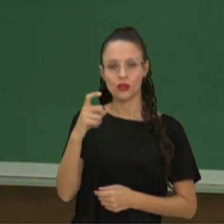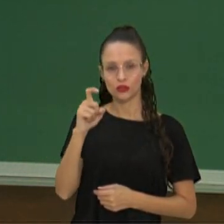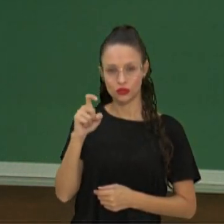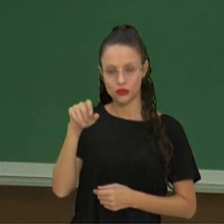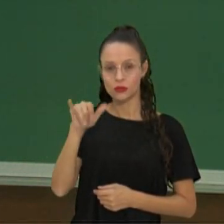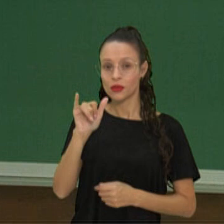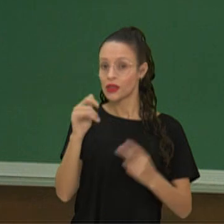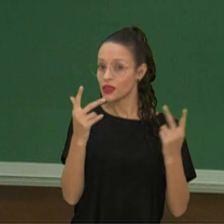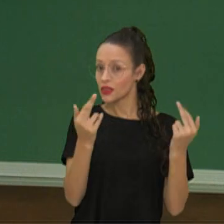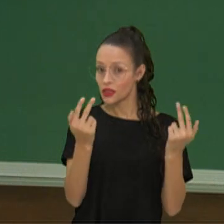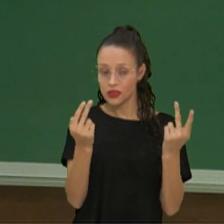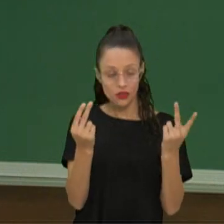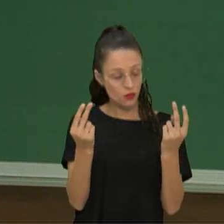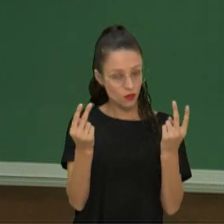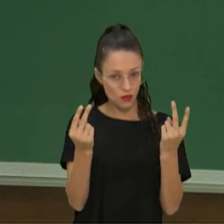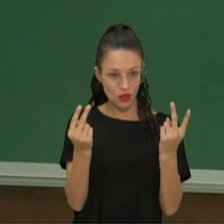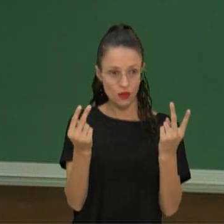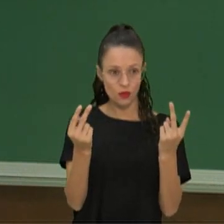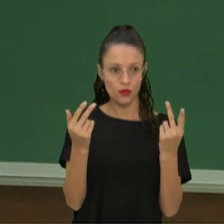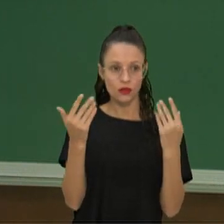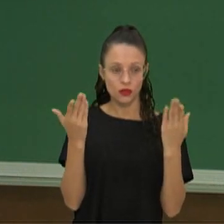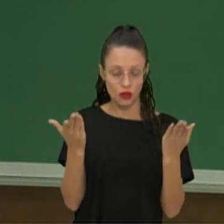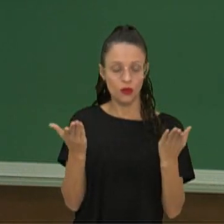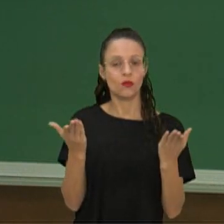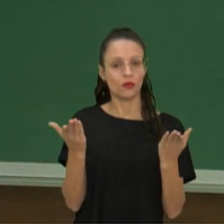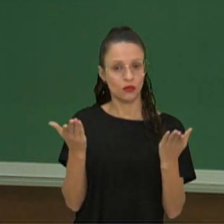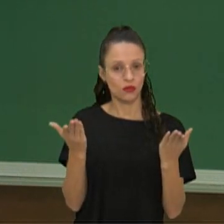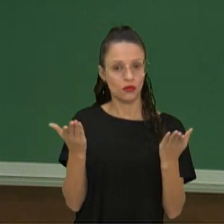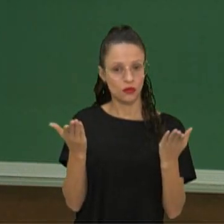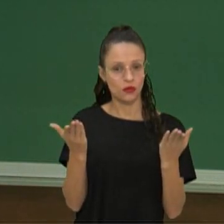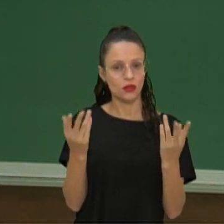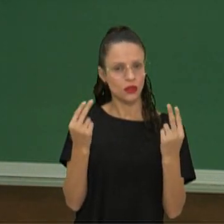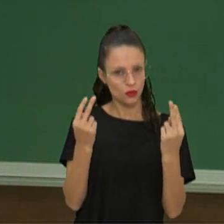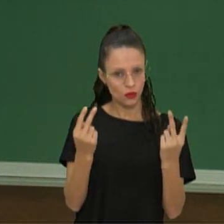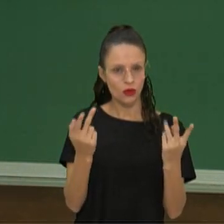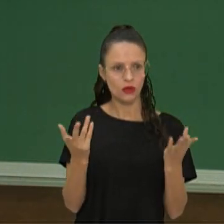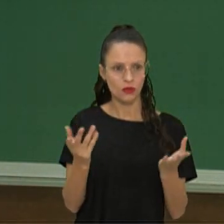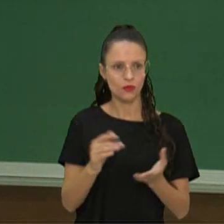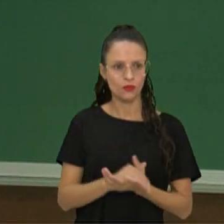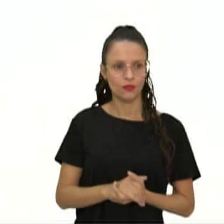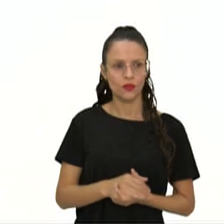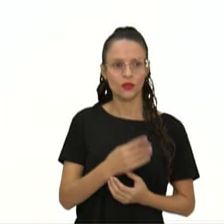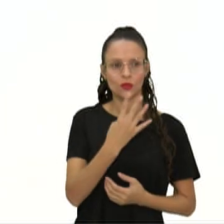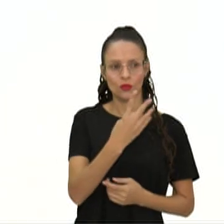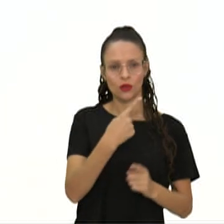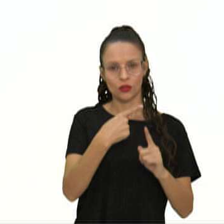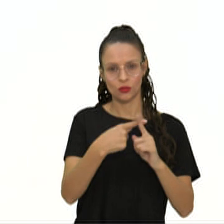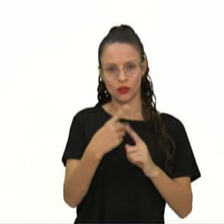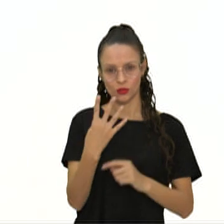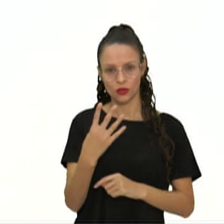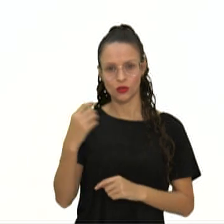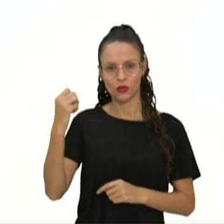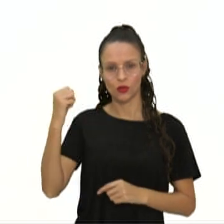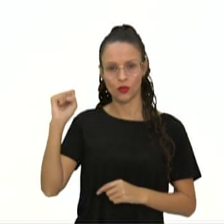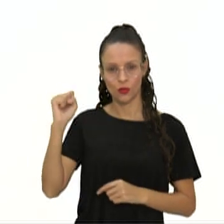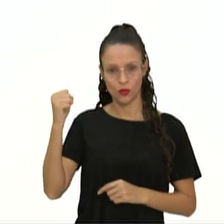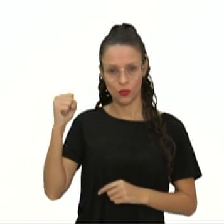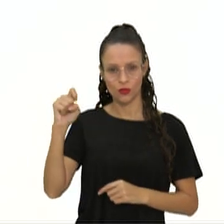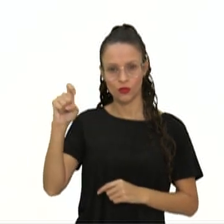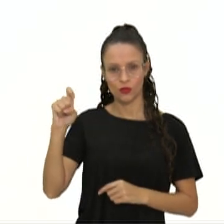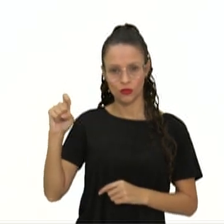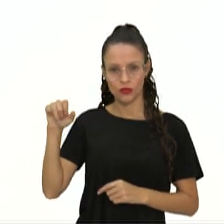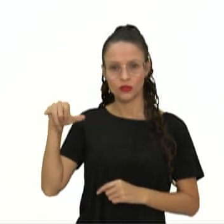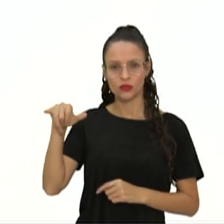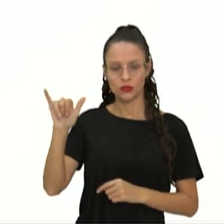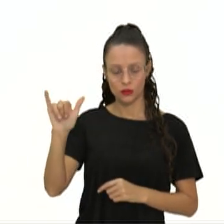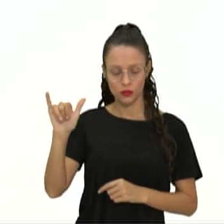são as mesmas letras e os mesmos expoentes. Portanto, monômios semelhantes. 4 mais 4, 8xy. Então, a